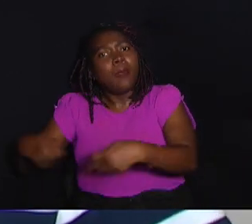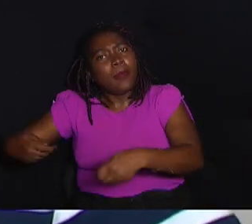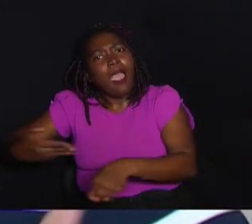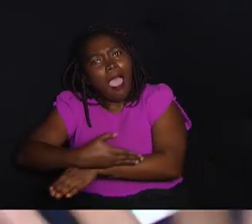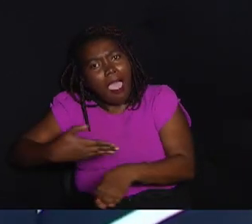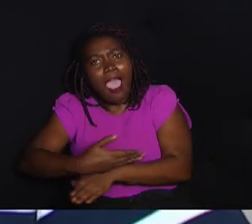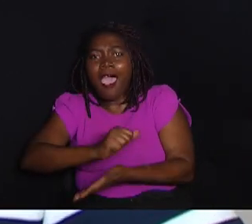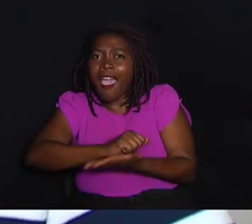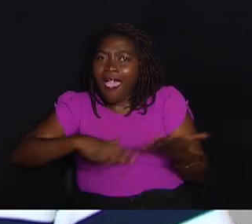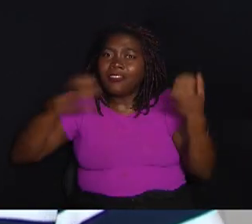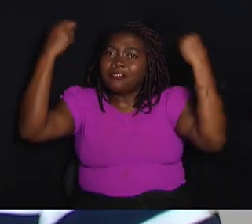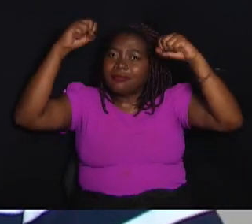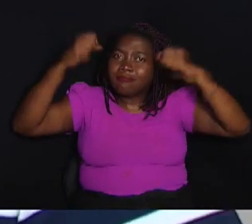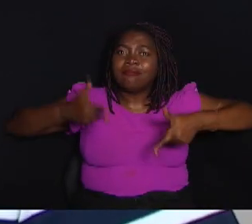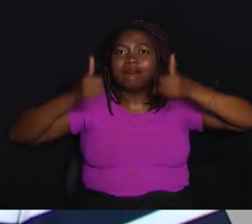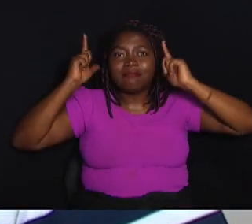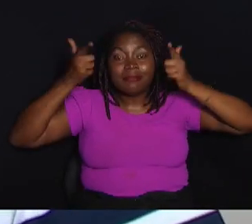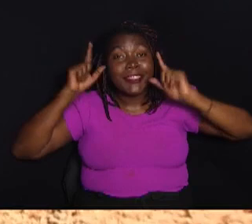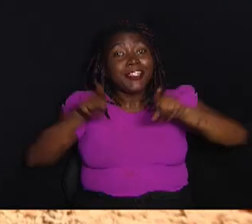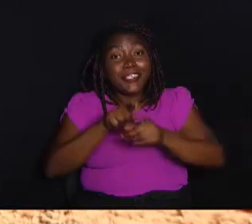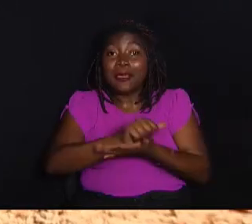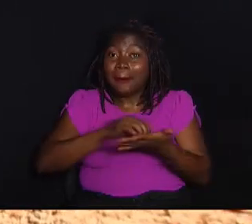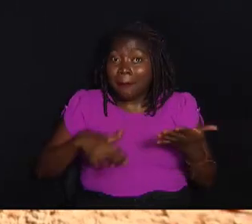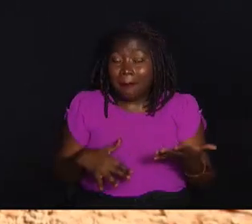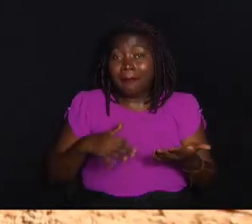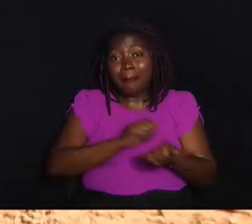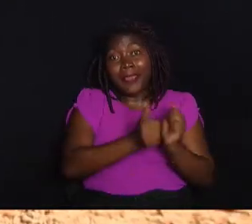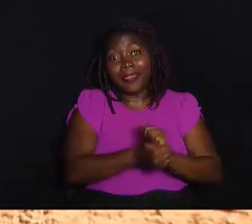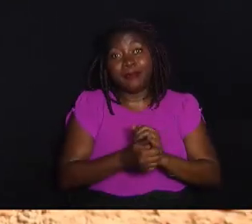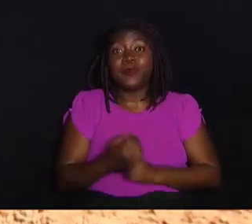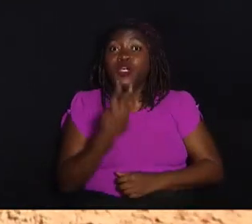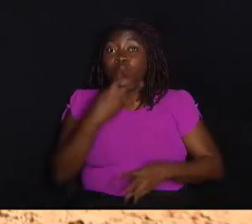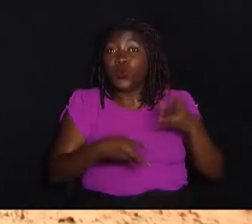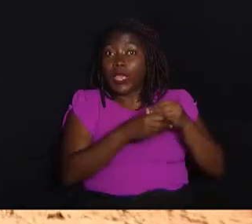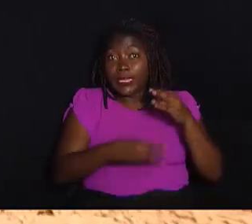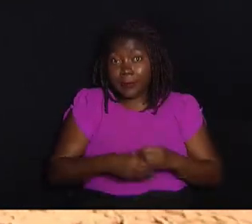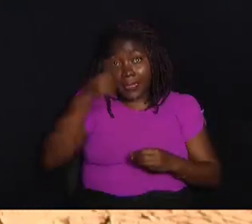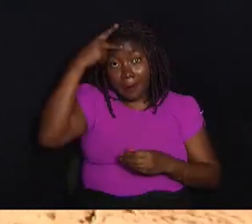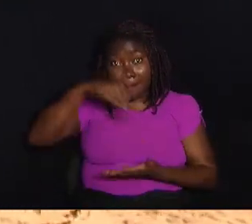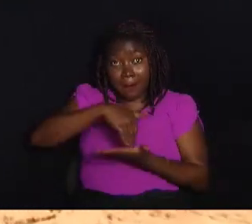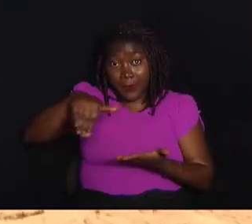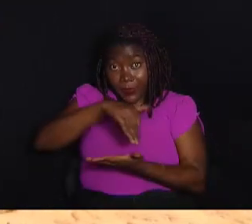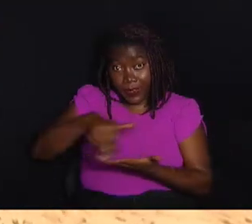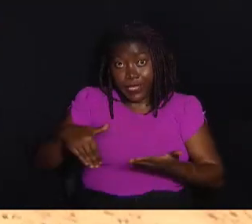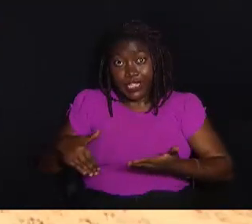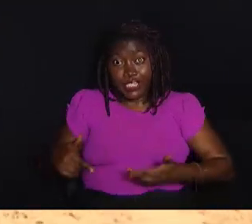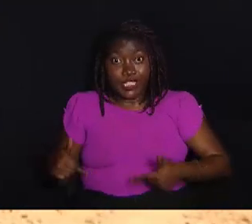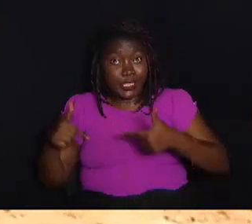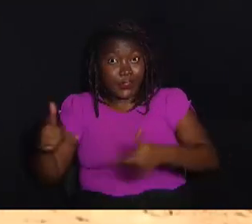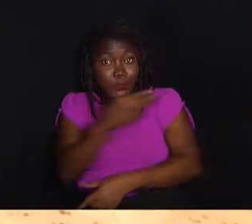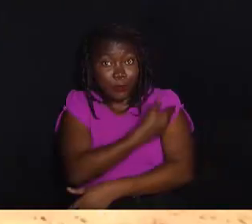atividade física ao lazer e também atividade esportiva foram duas emendas para a secretaria municipal de serviços públicos a